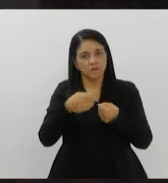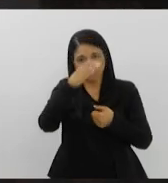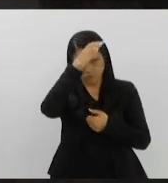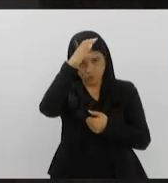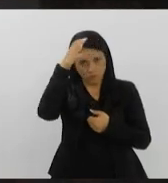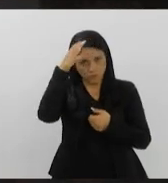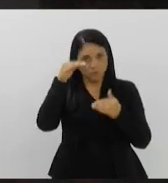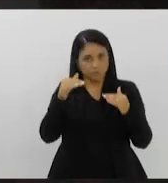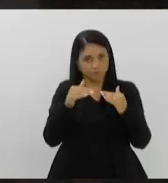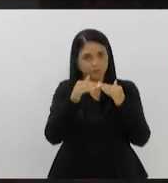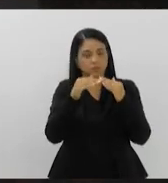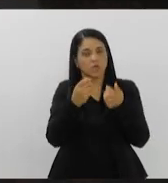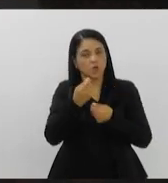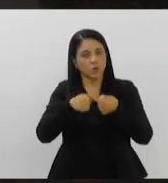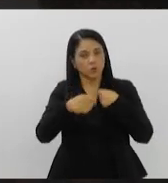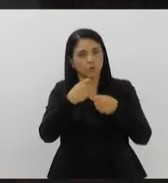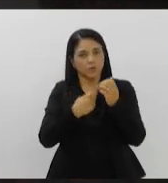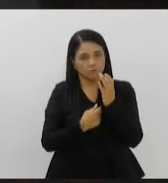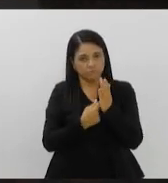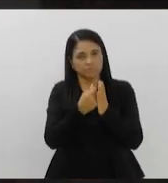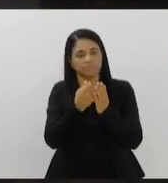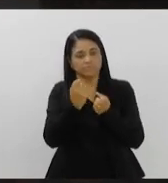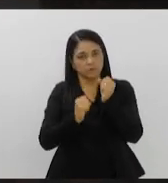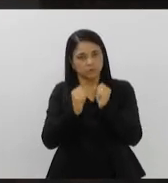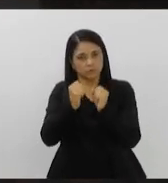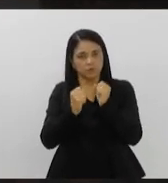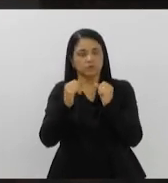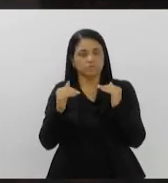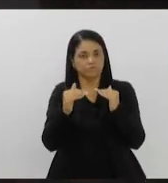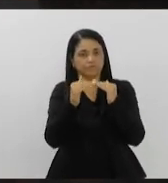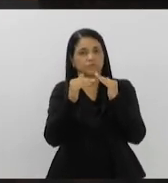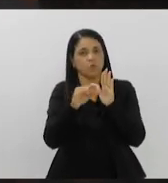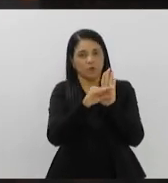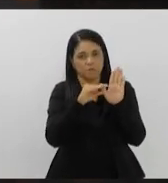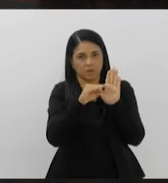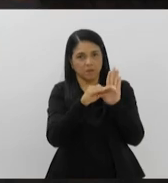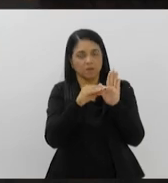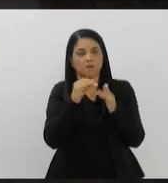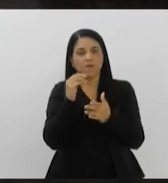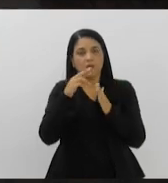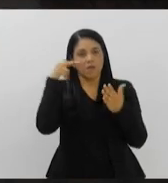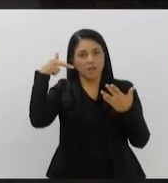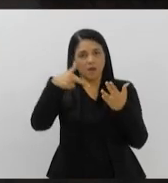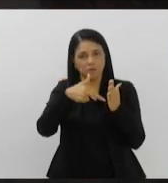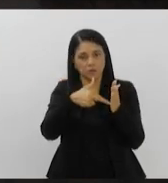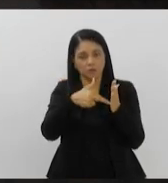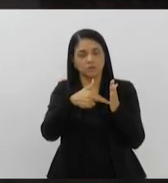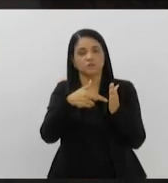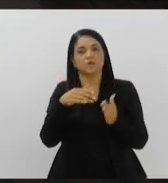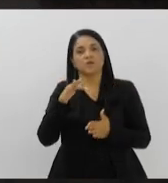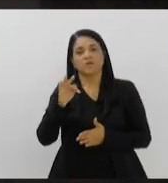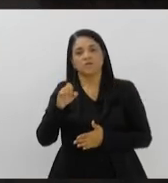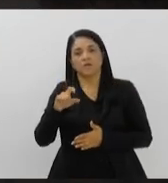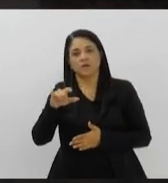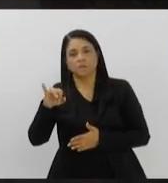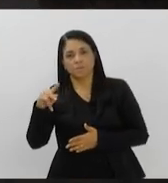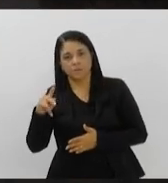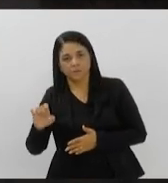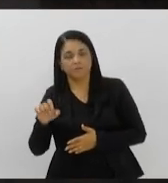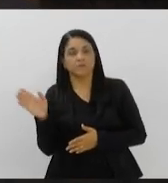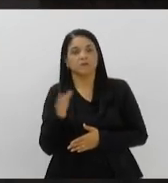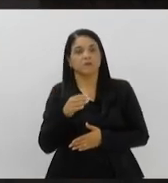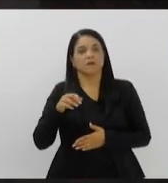consumidor favorável, de economia, indústria e comércio favorável com emenda. Relatores, deputados Felipinho Raves, Tiago Rangel